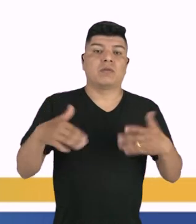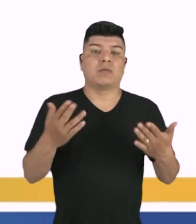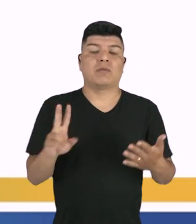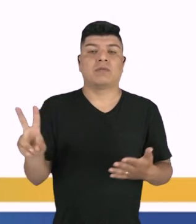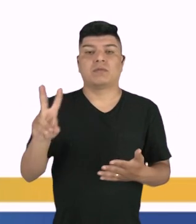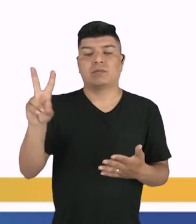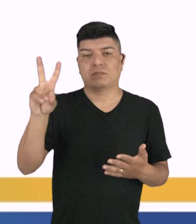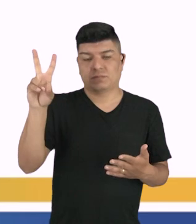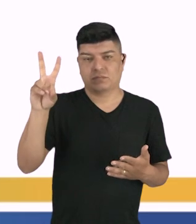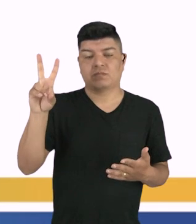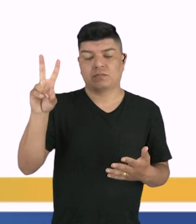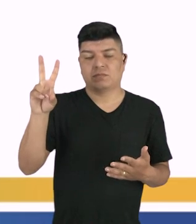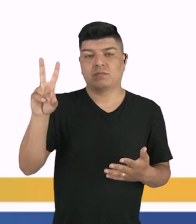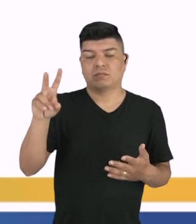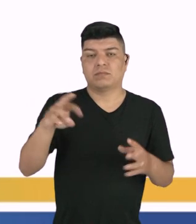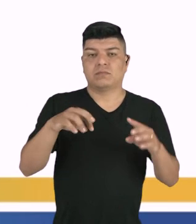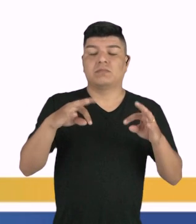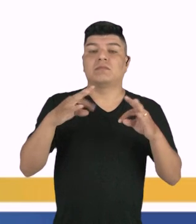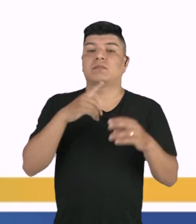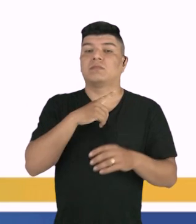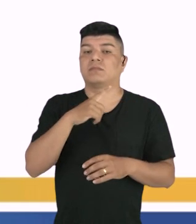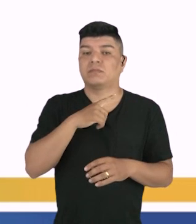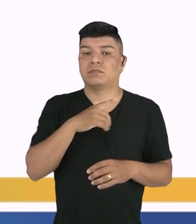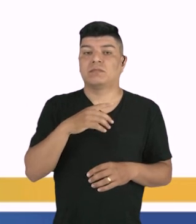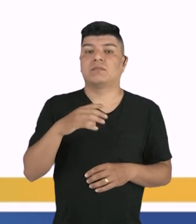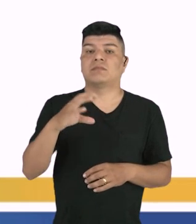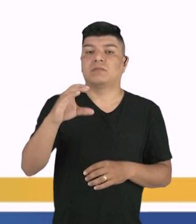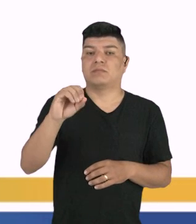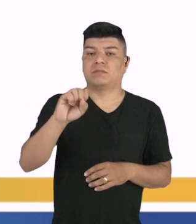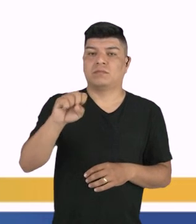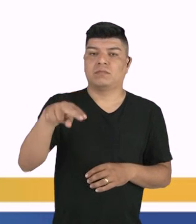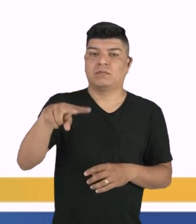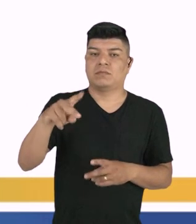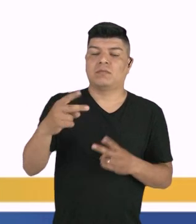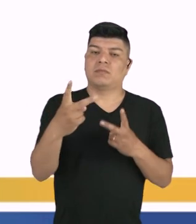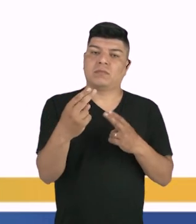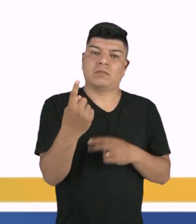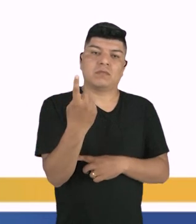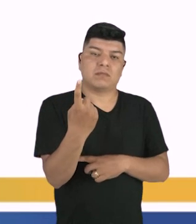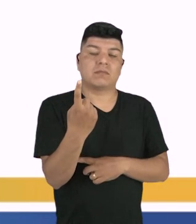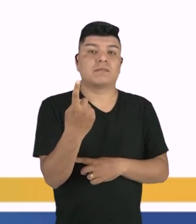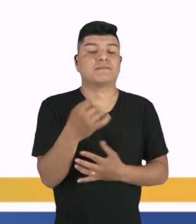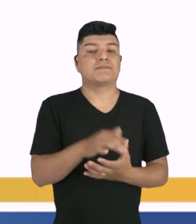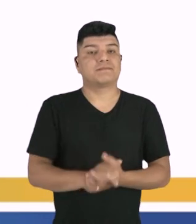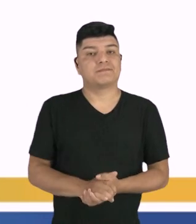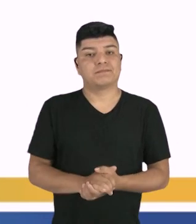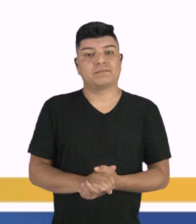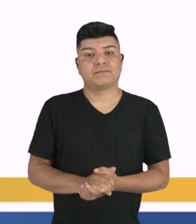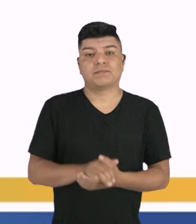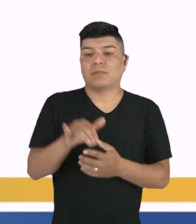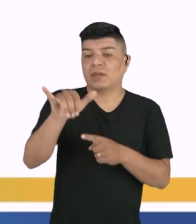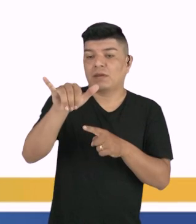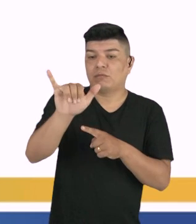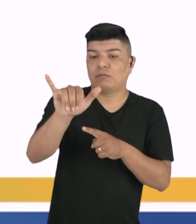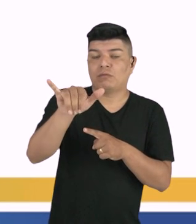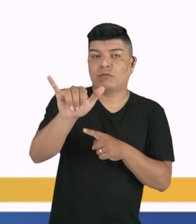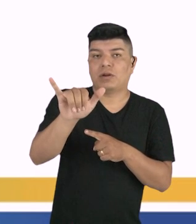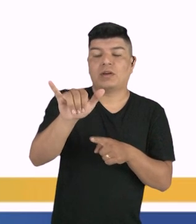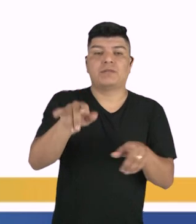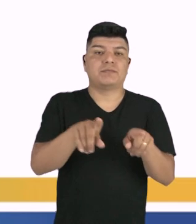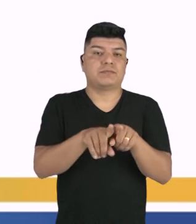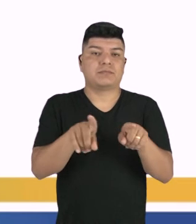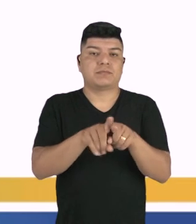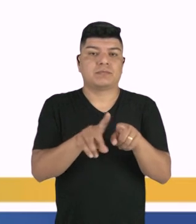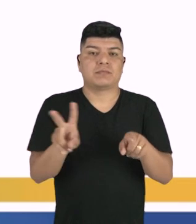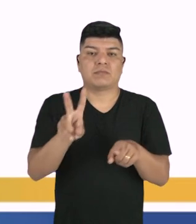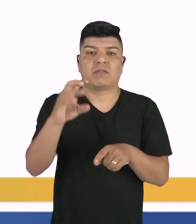valores dos arcos que temos cosseno igual a 1. No caso, é o eixo x e é